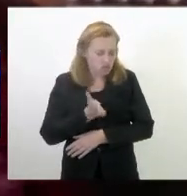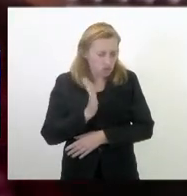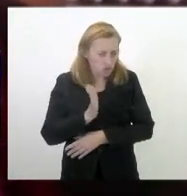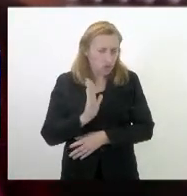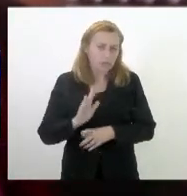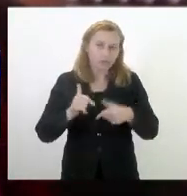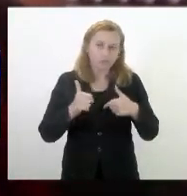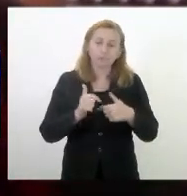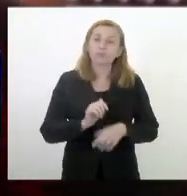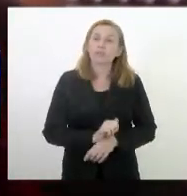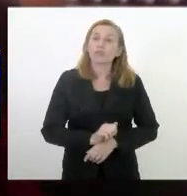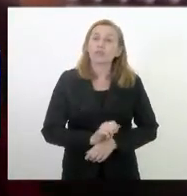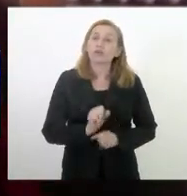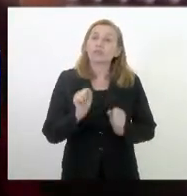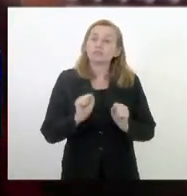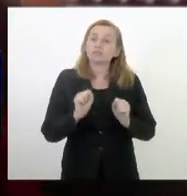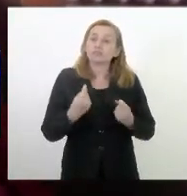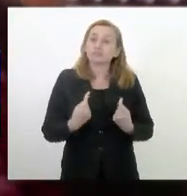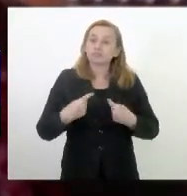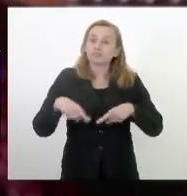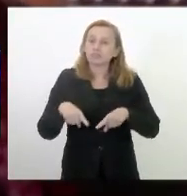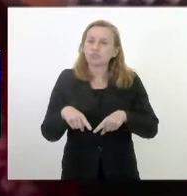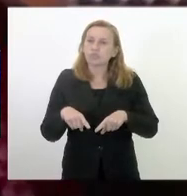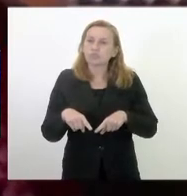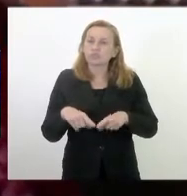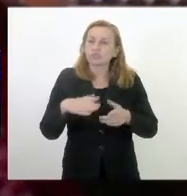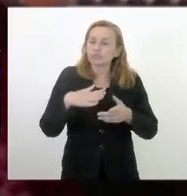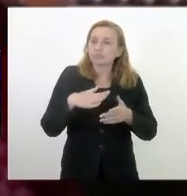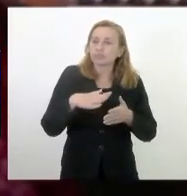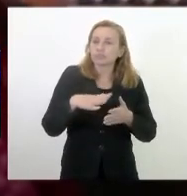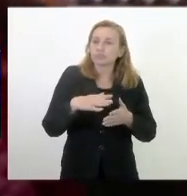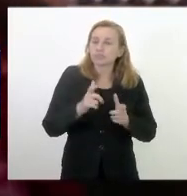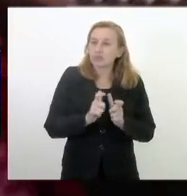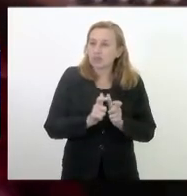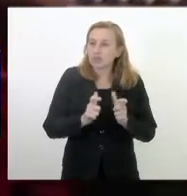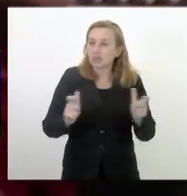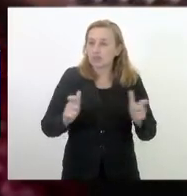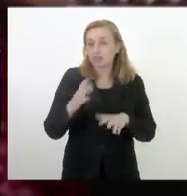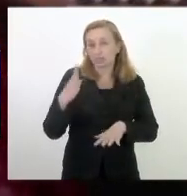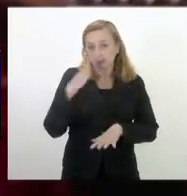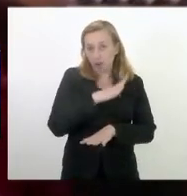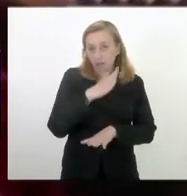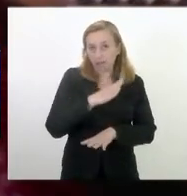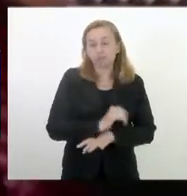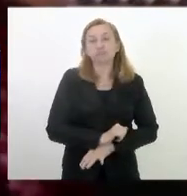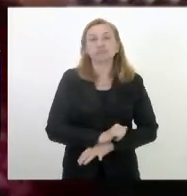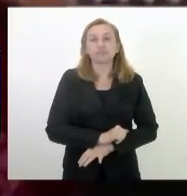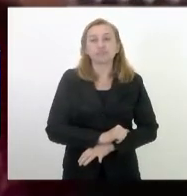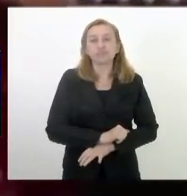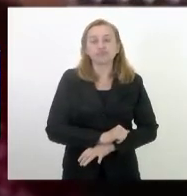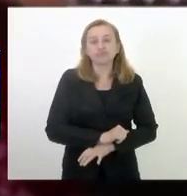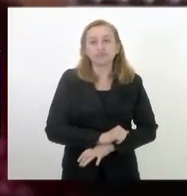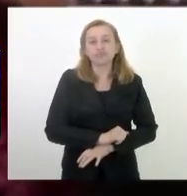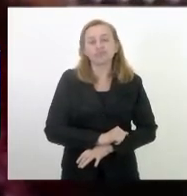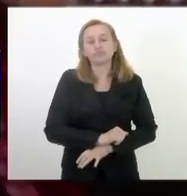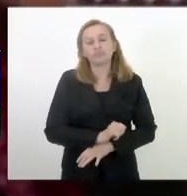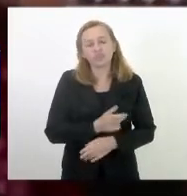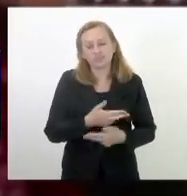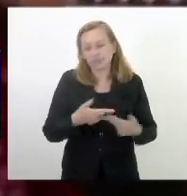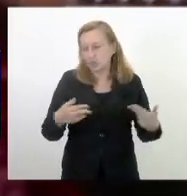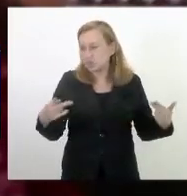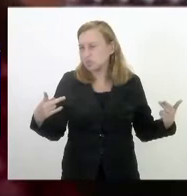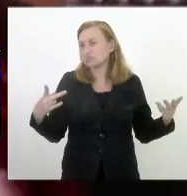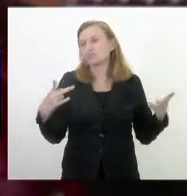para que a gente possa combater um dos grandes males. E há uma série de extremos